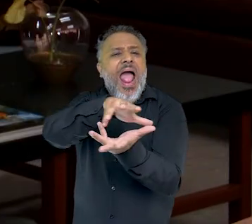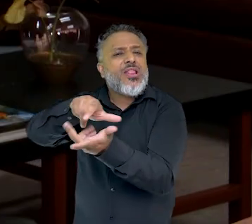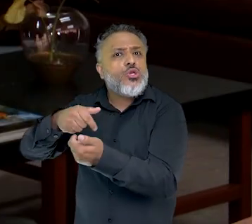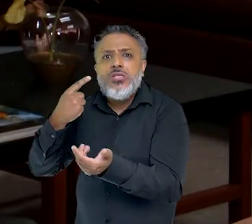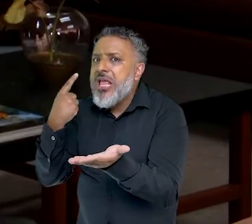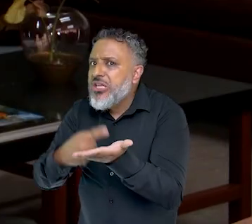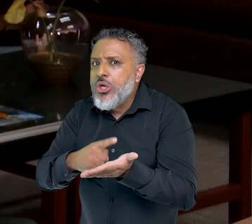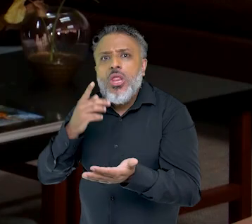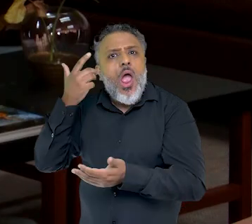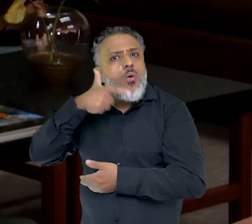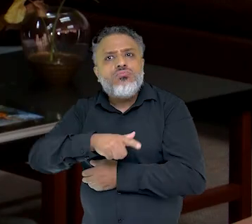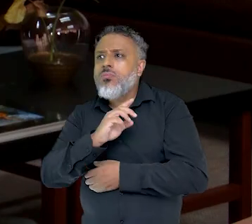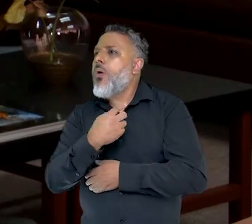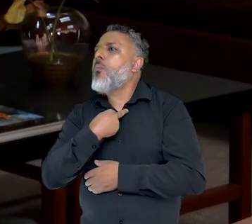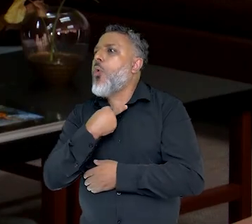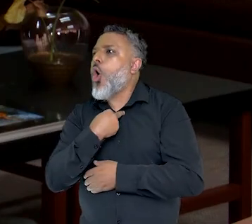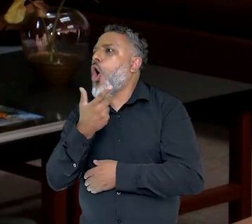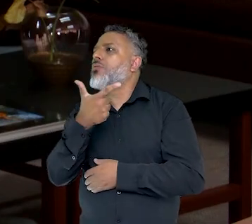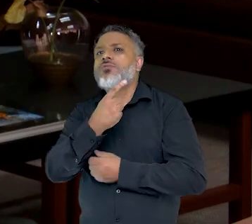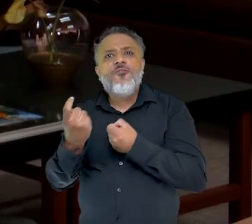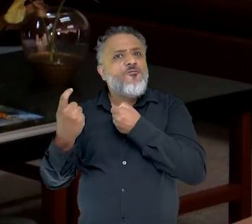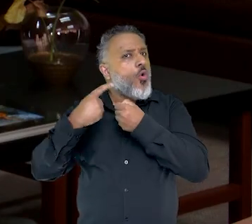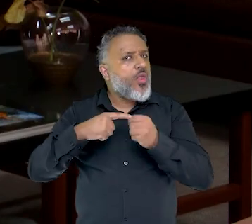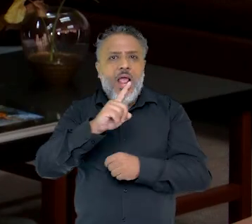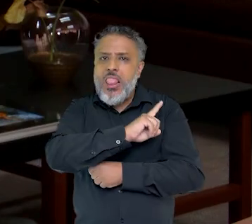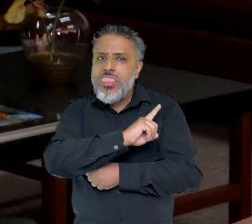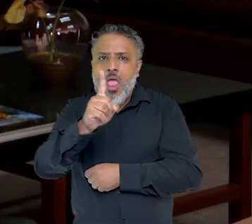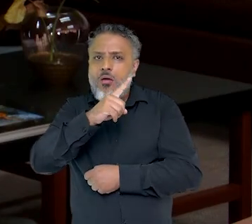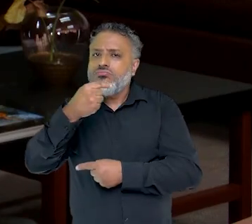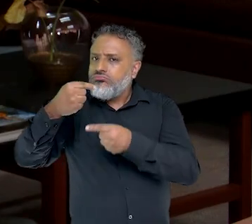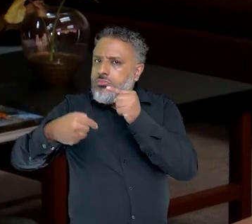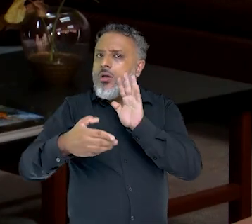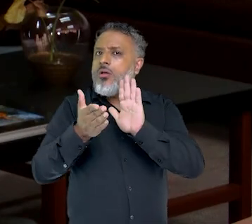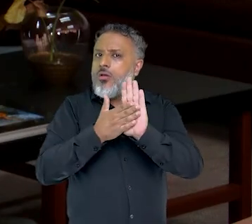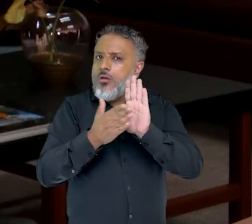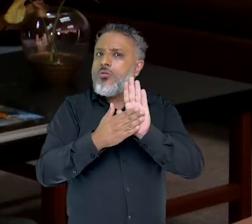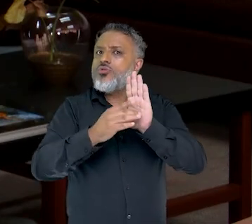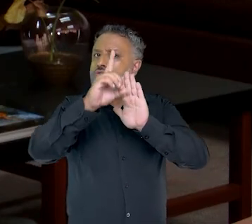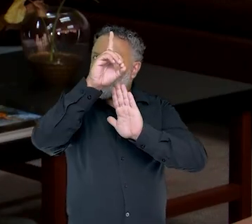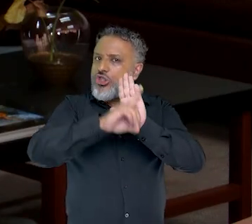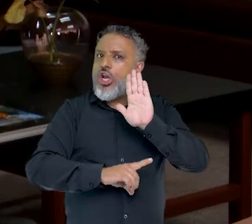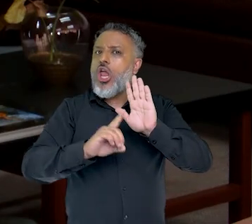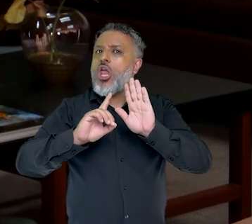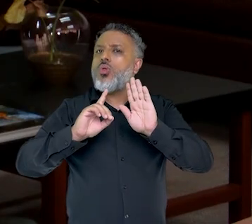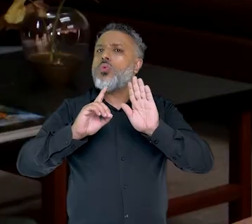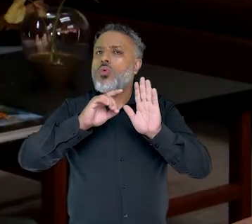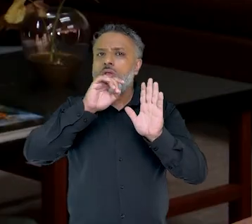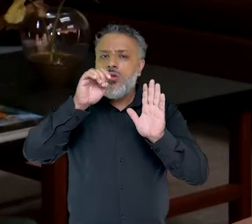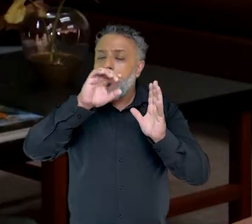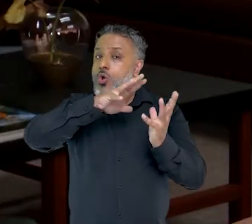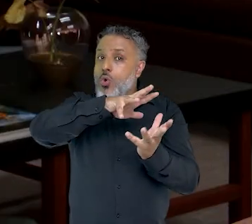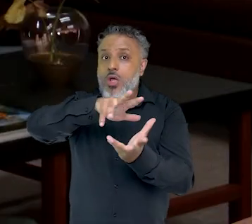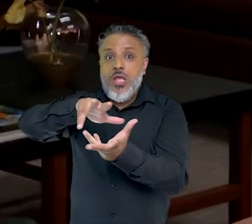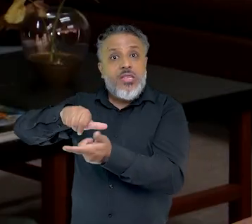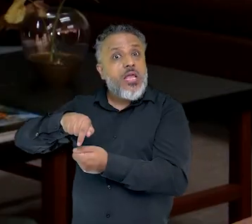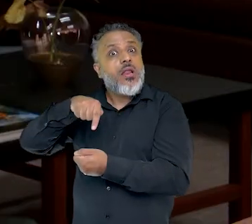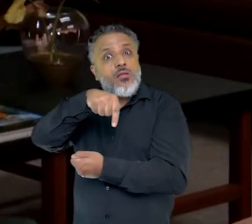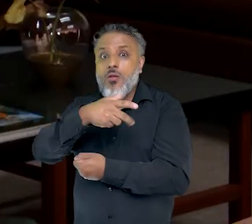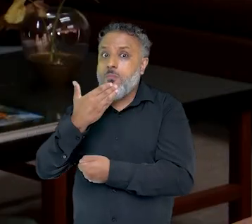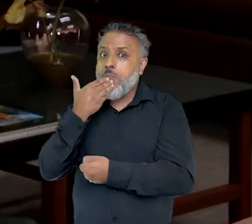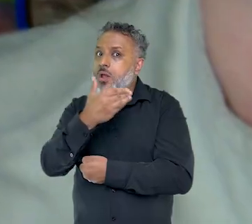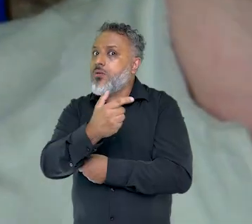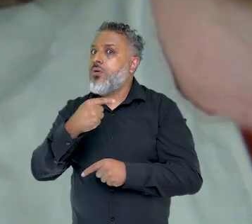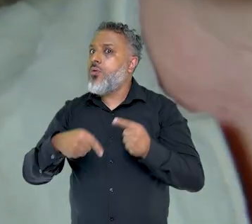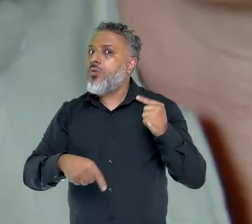da não devolução, que independe de tratados internacionais, porque é uma norma cogente no direito internacional, é um princípio de direito internacional, impede que esse tipo de